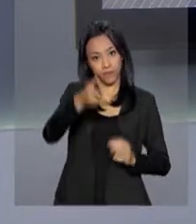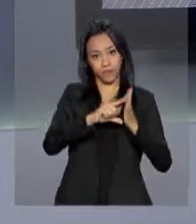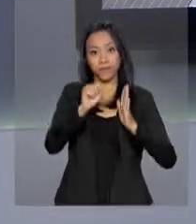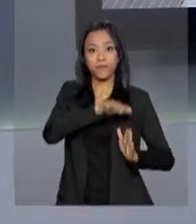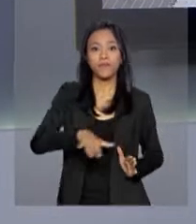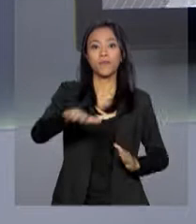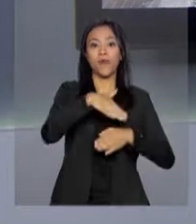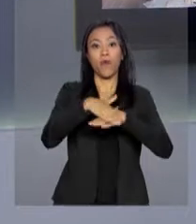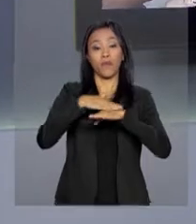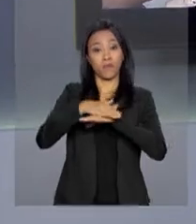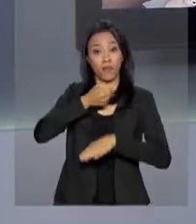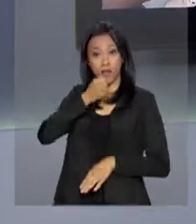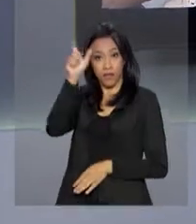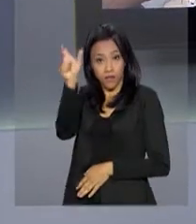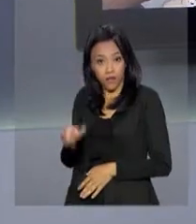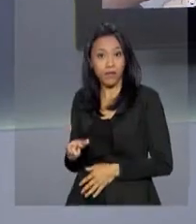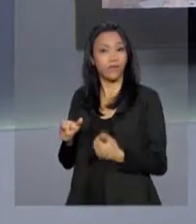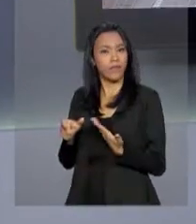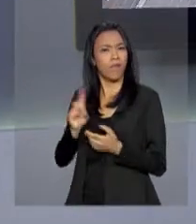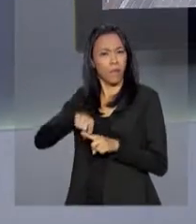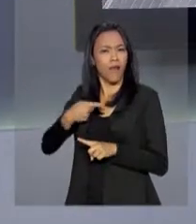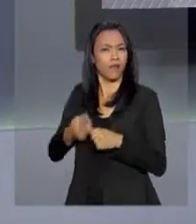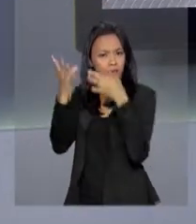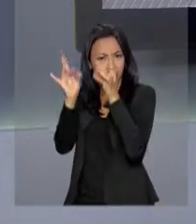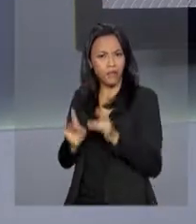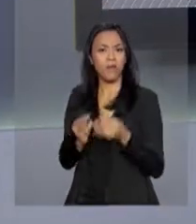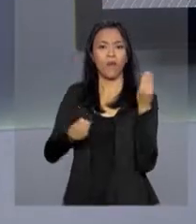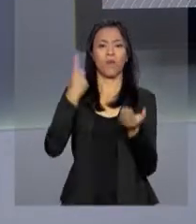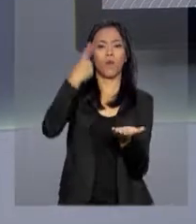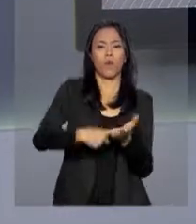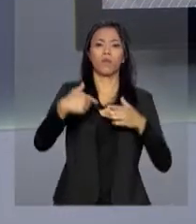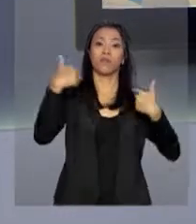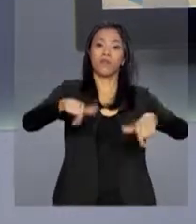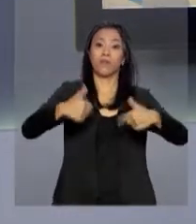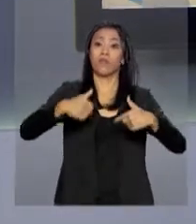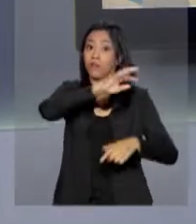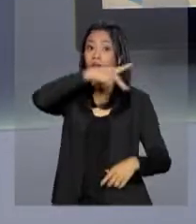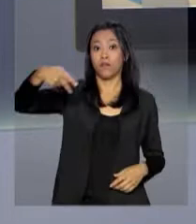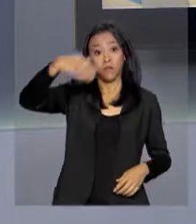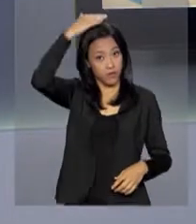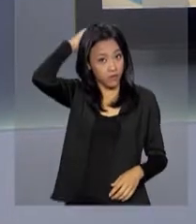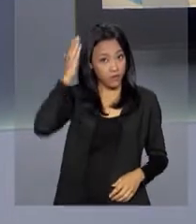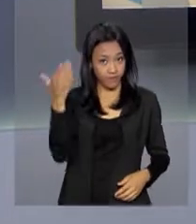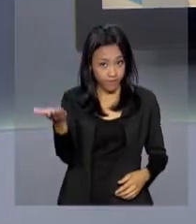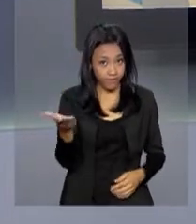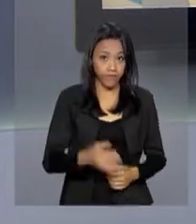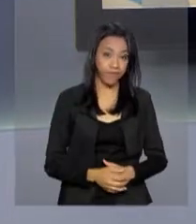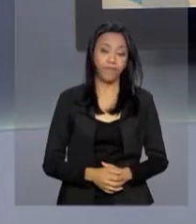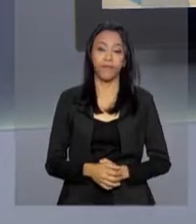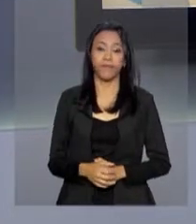conversar com o repórter ney pereira ele tem mais detalhes da agenda de hoje do presidente michel temer é com você nem